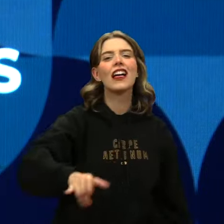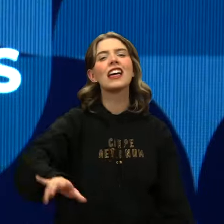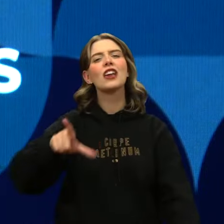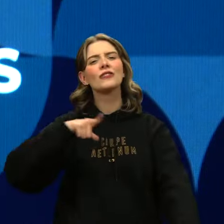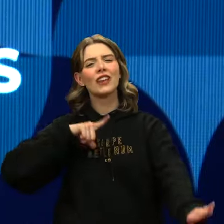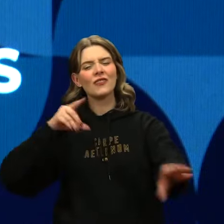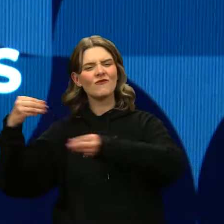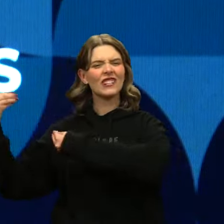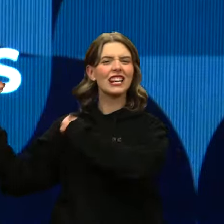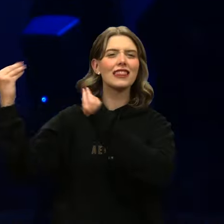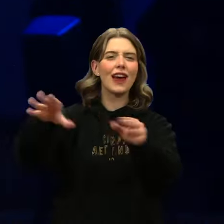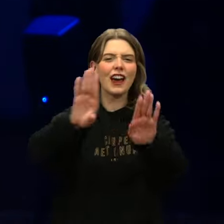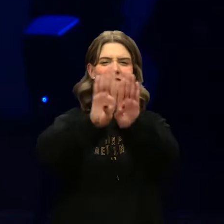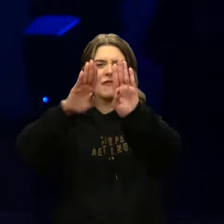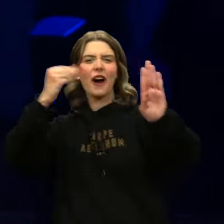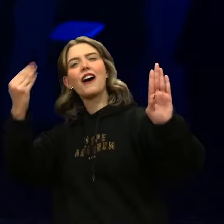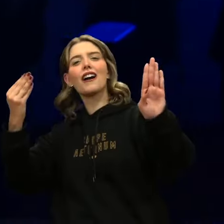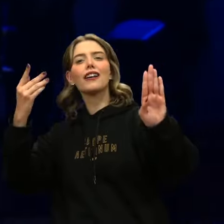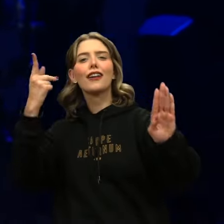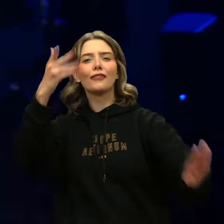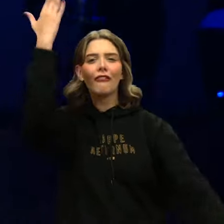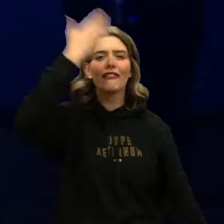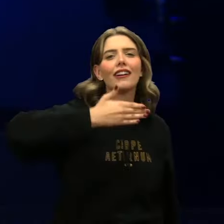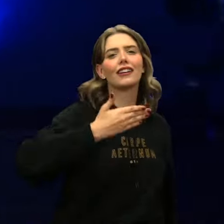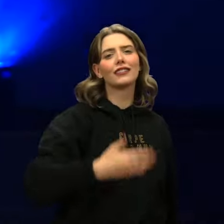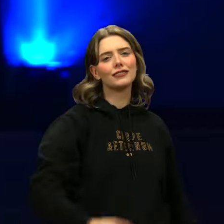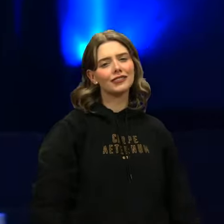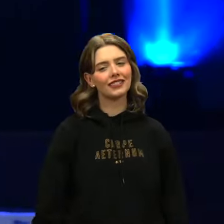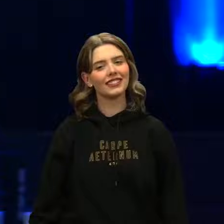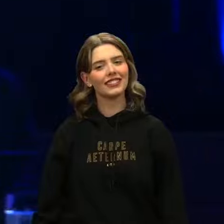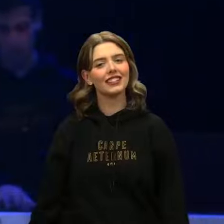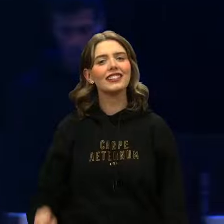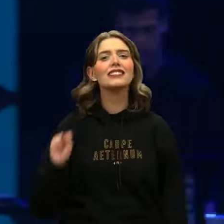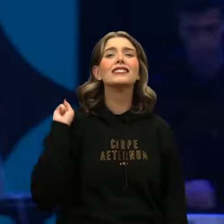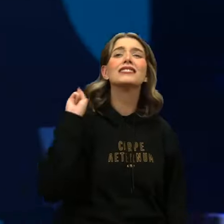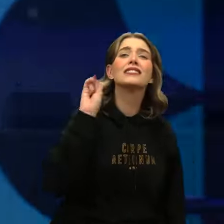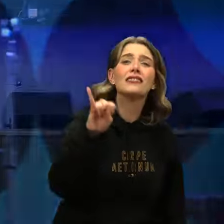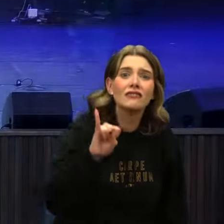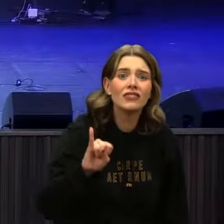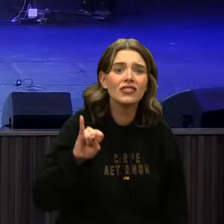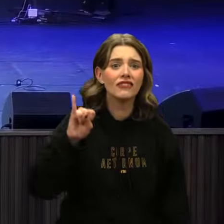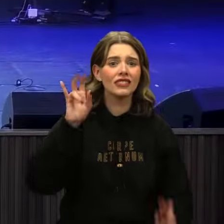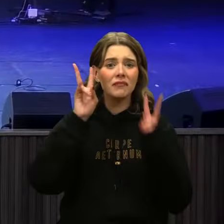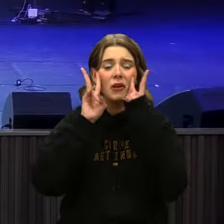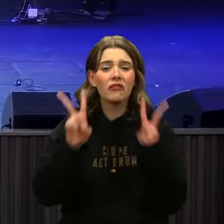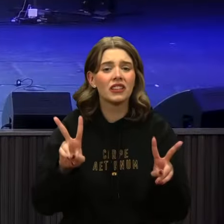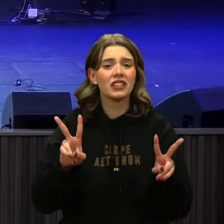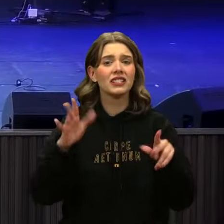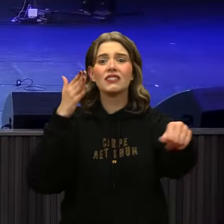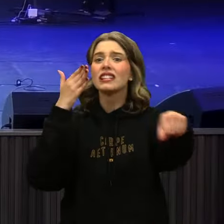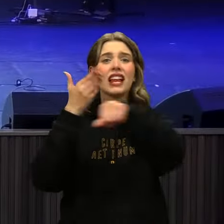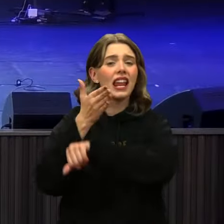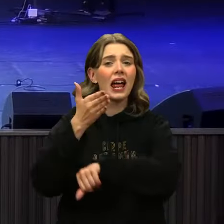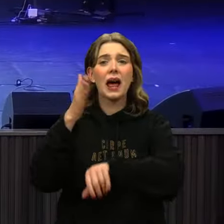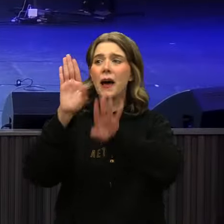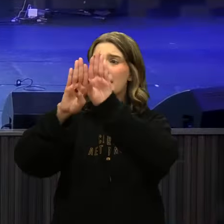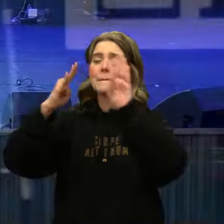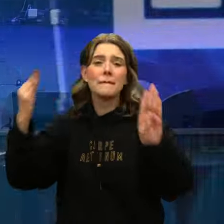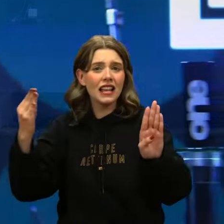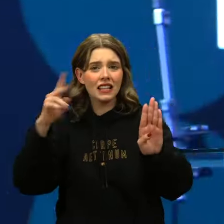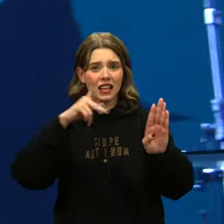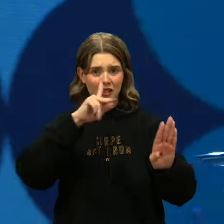porta aberta diante de vocês. Se você me ouvir, se você entrar por essa porta, apesar da sua